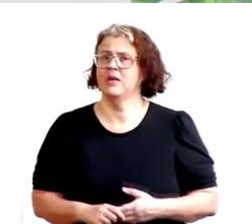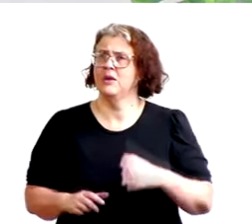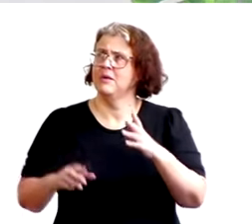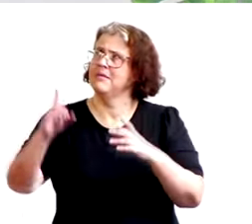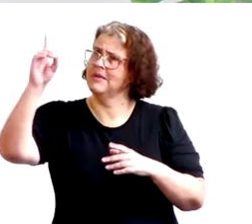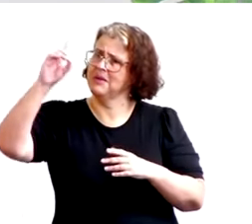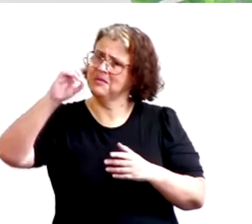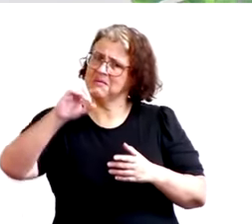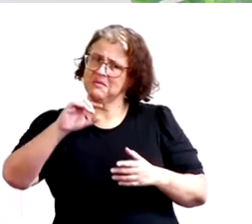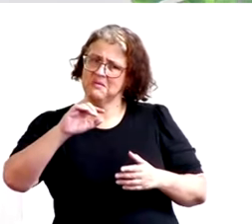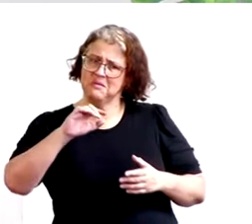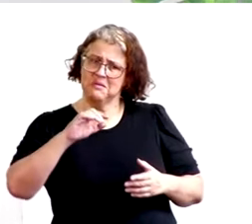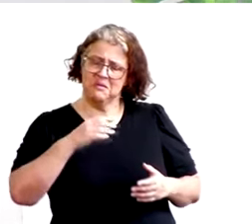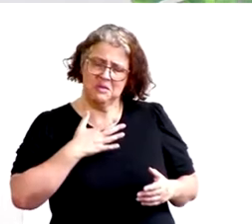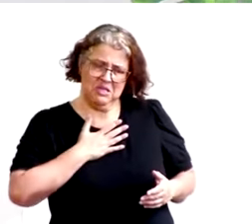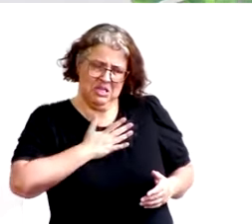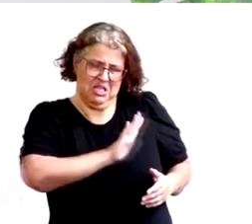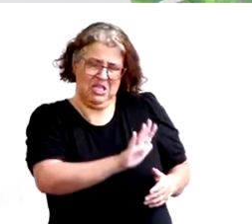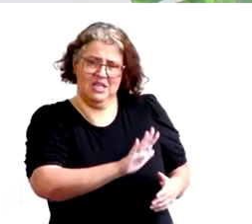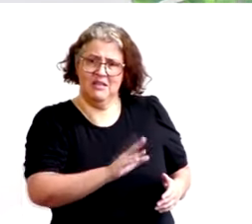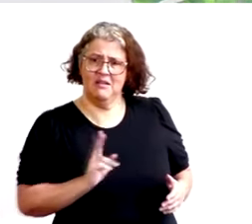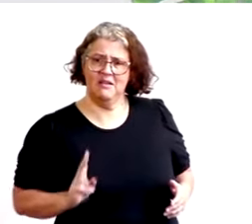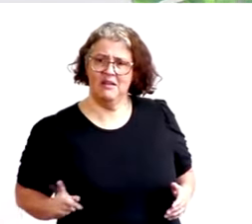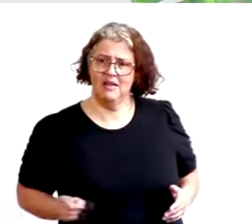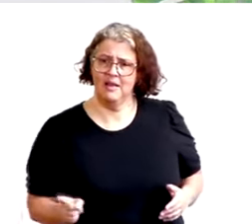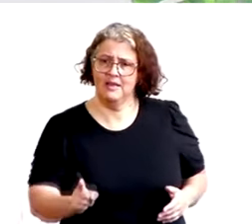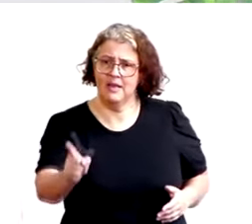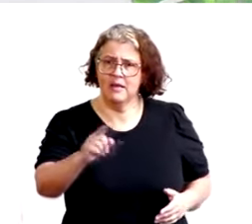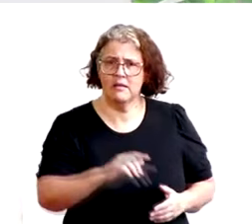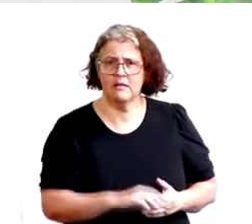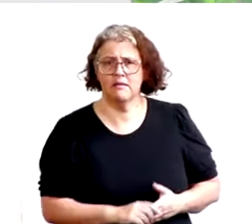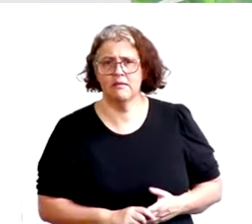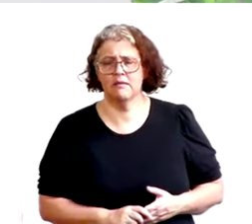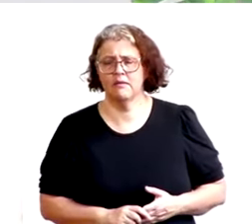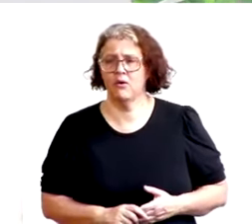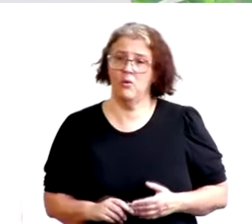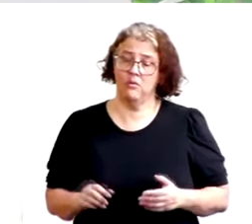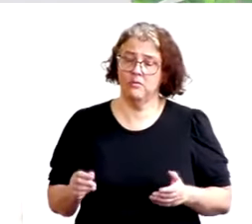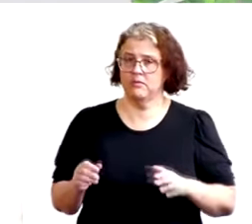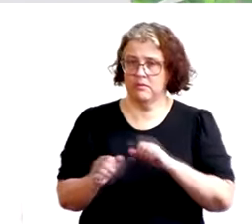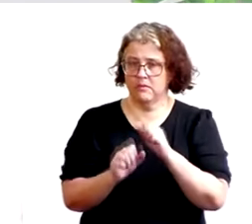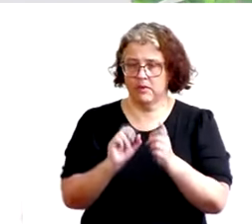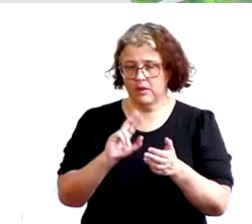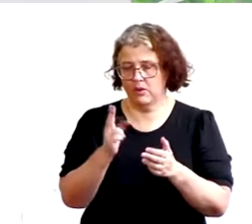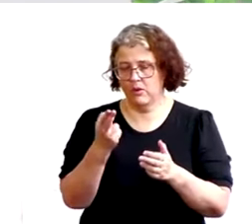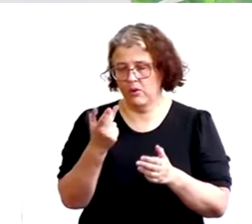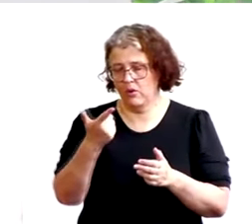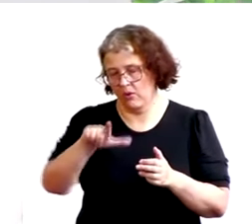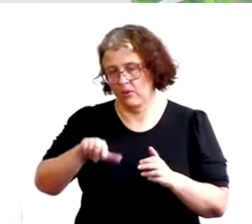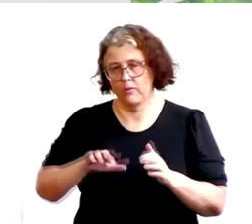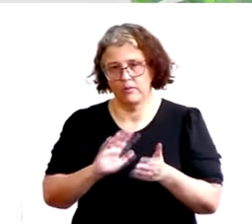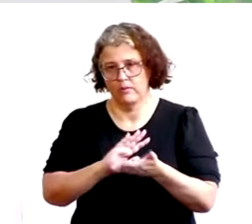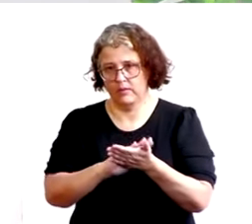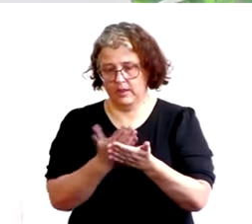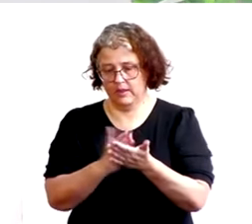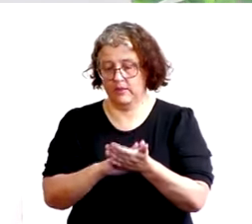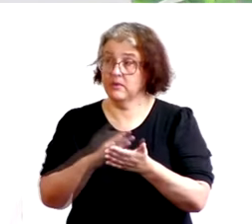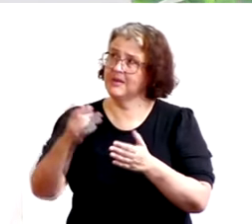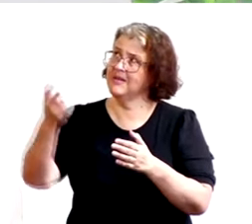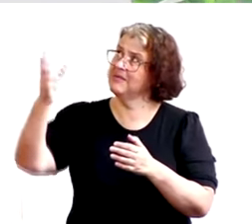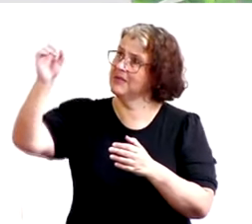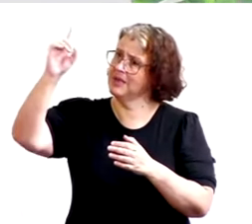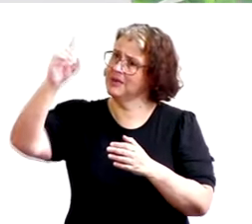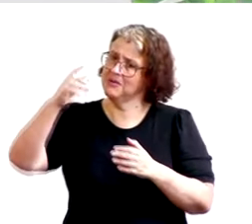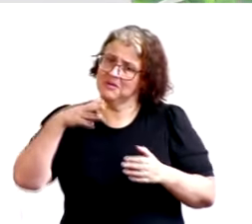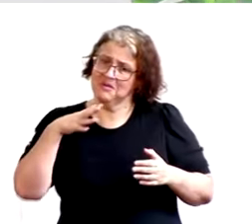a Nova Almeida atualizada diz Será que o Senhor nos rejeitará para sempre essa é a pergunta do salmista